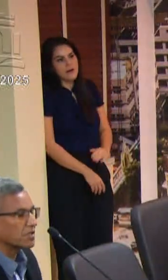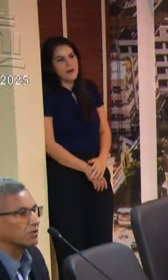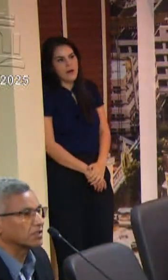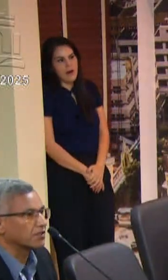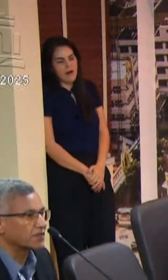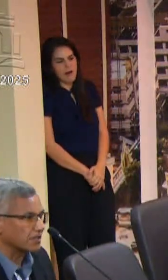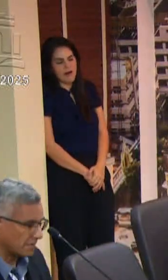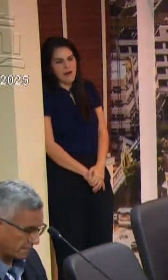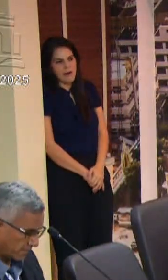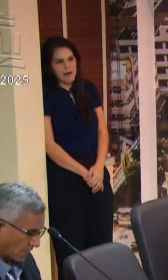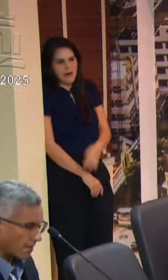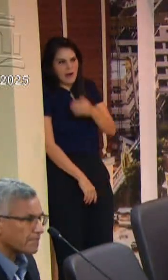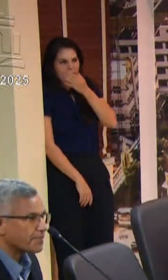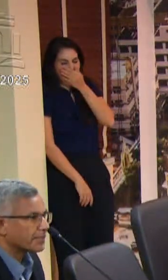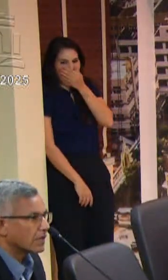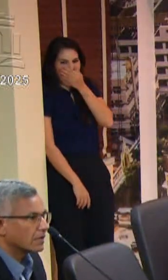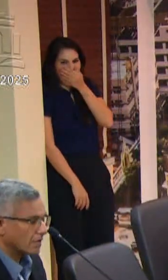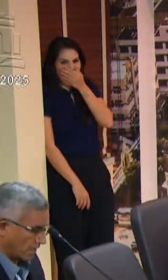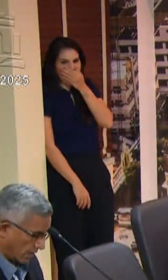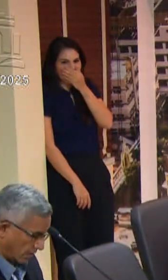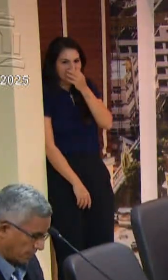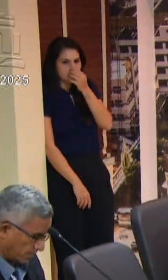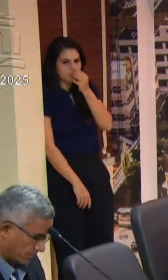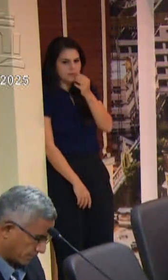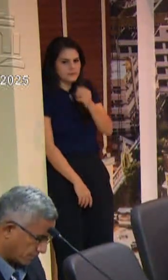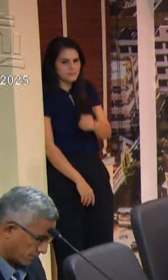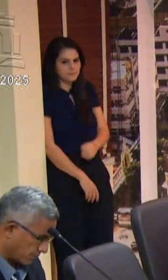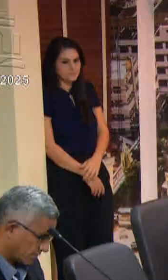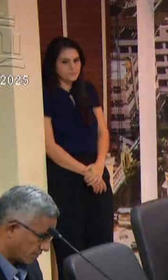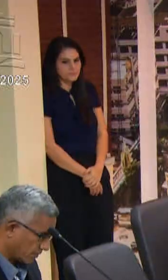mesa, pessoal da GFIS, tá?